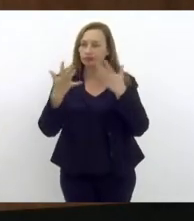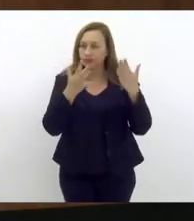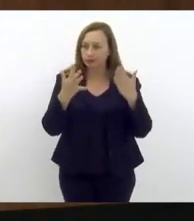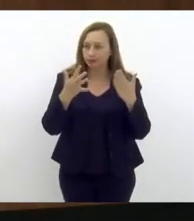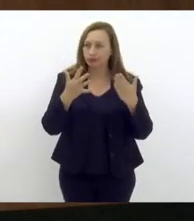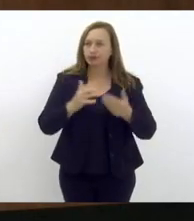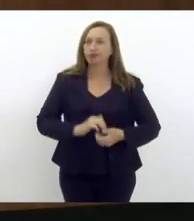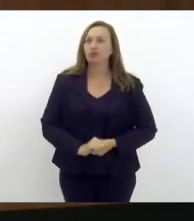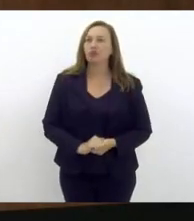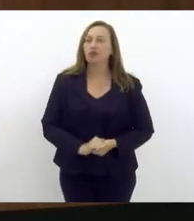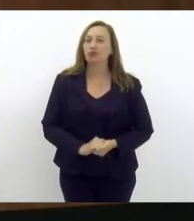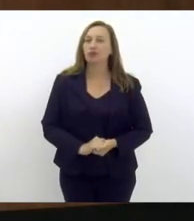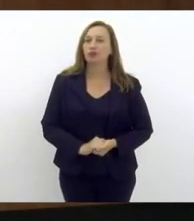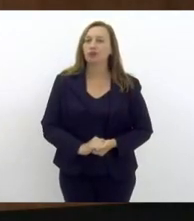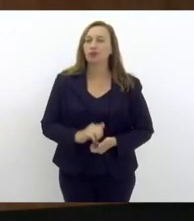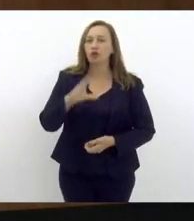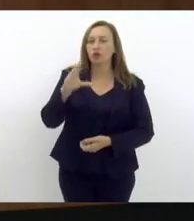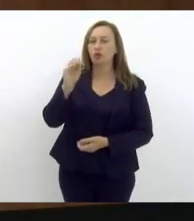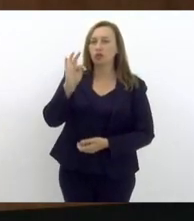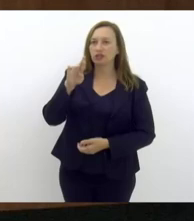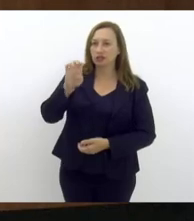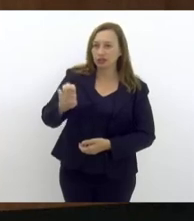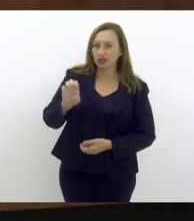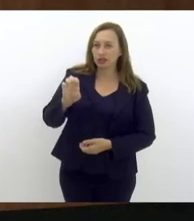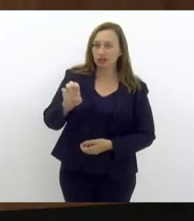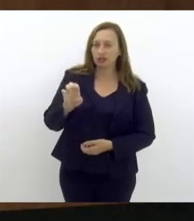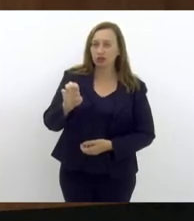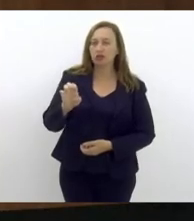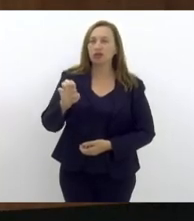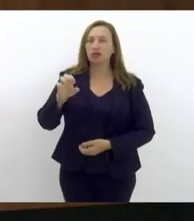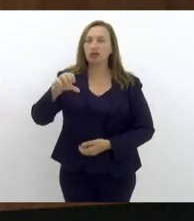o comandante do 9º Batalhão.